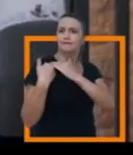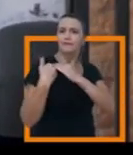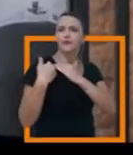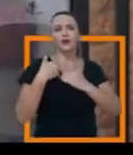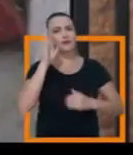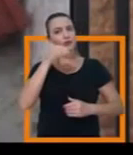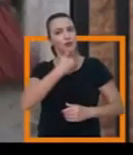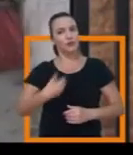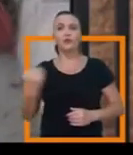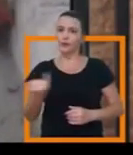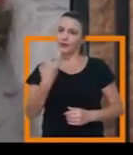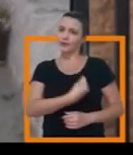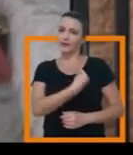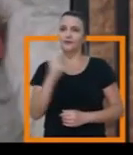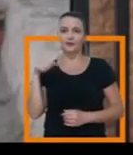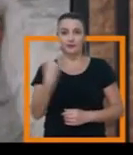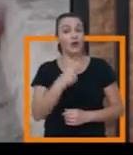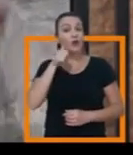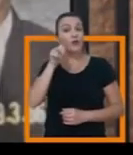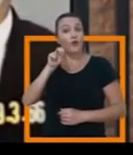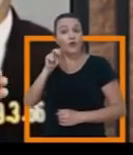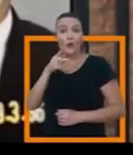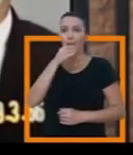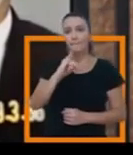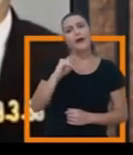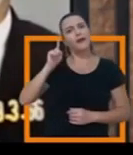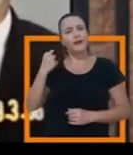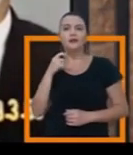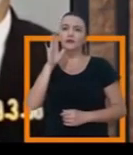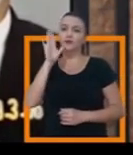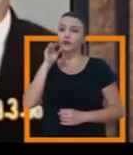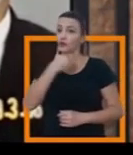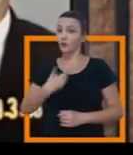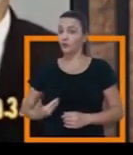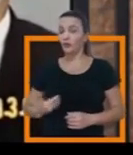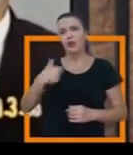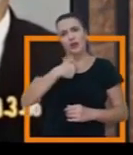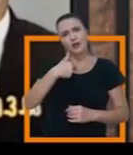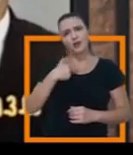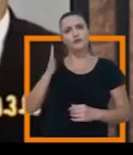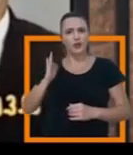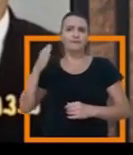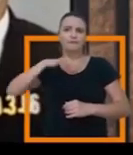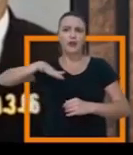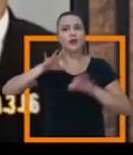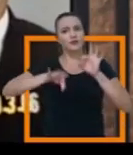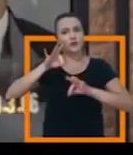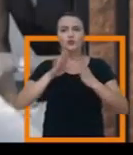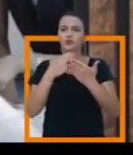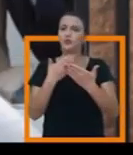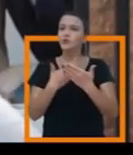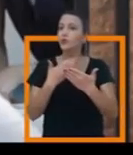servidor público. Eles são muito importantes na vida da gente. Meu avô e meu pai foram funcionários públicos. Eu fui servidor do Poder